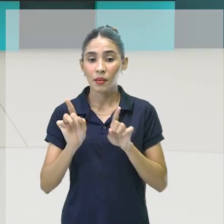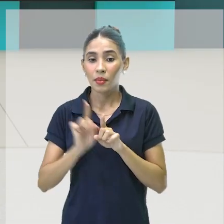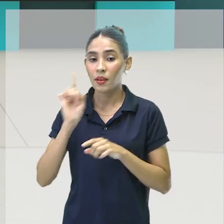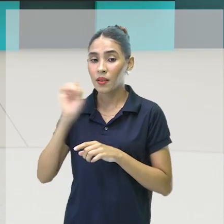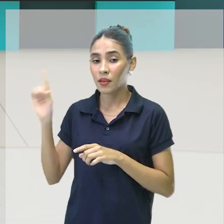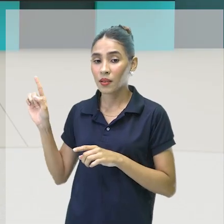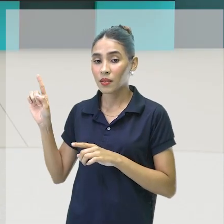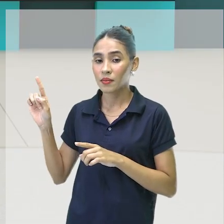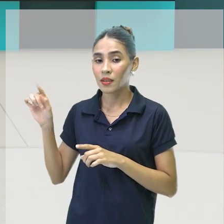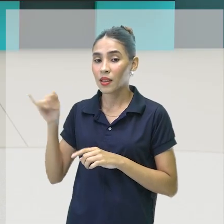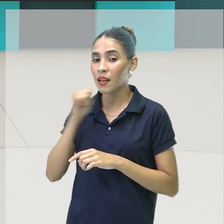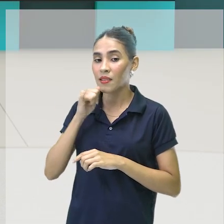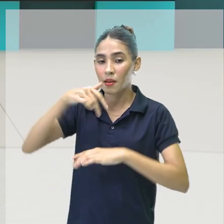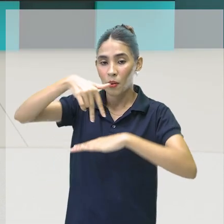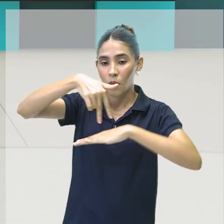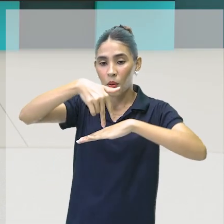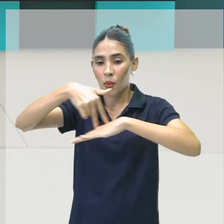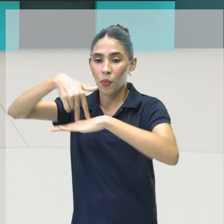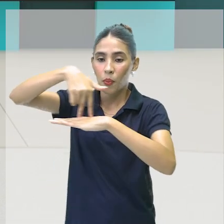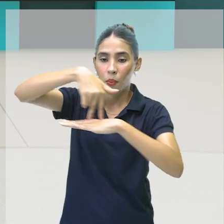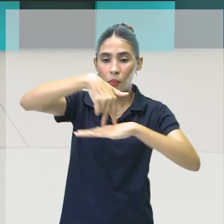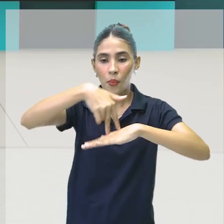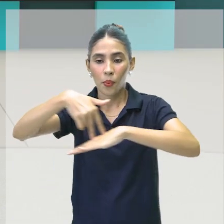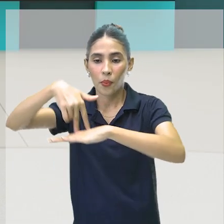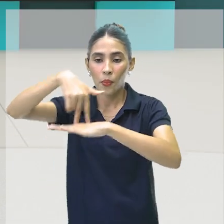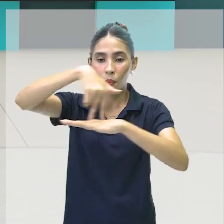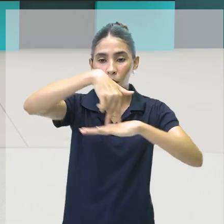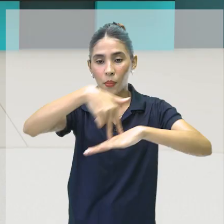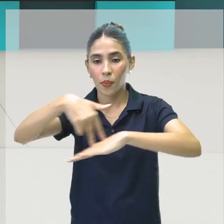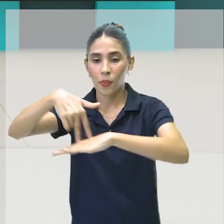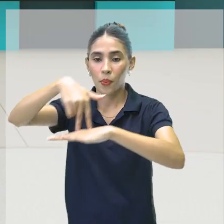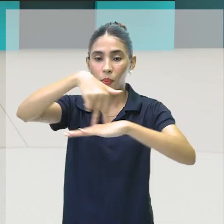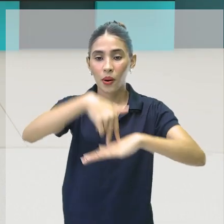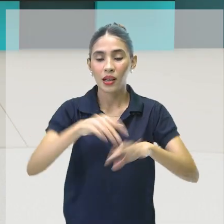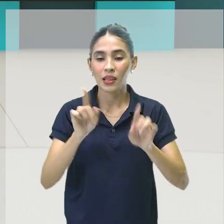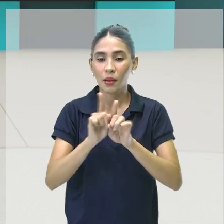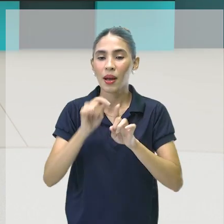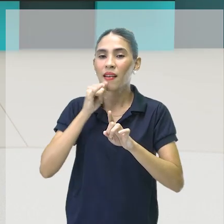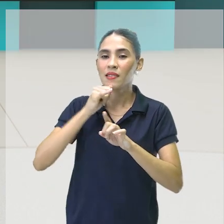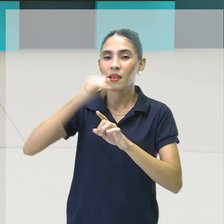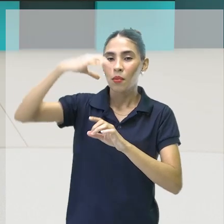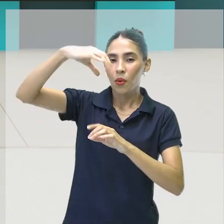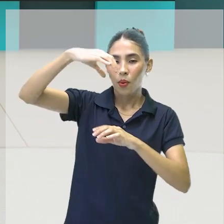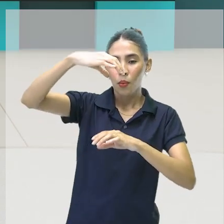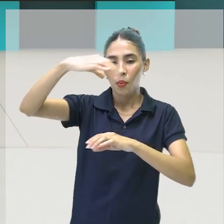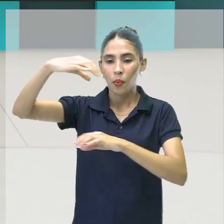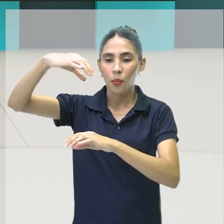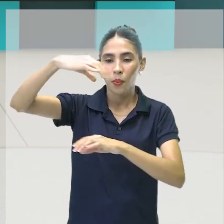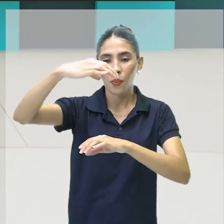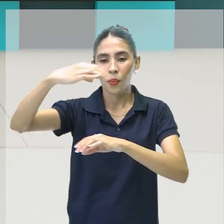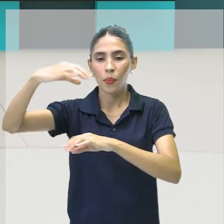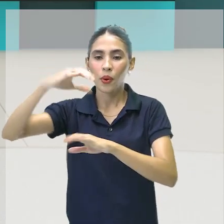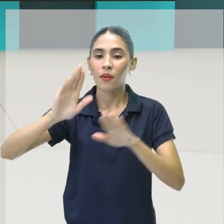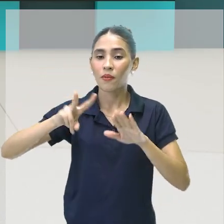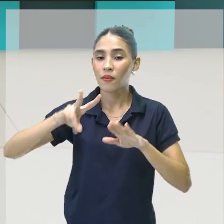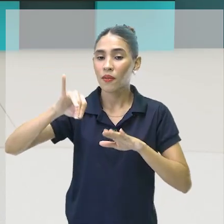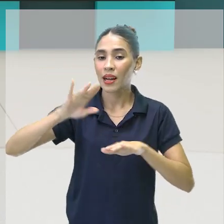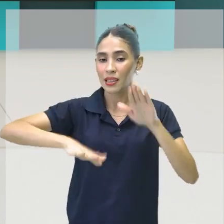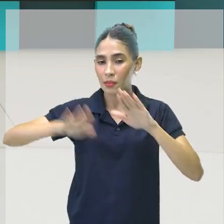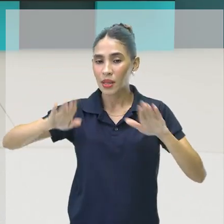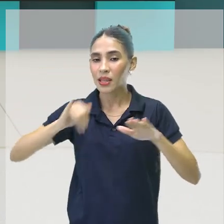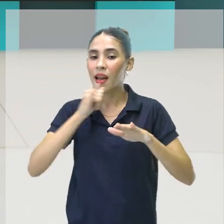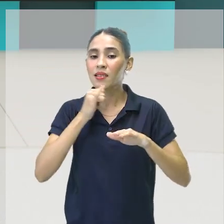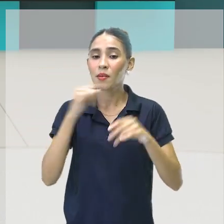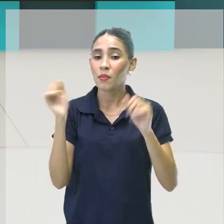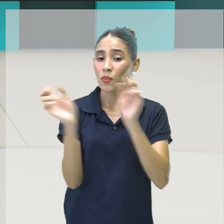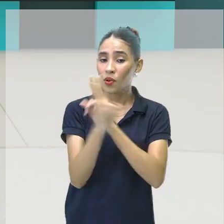temos o kitesurf ou kitesurf, que tem essa pipa grandona, que vai depender ali do